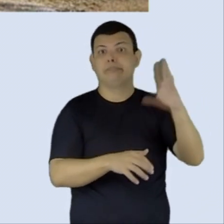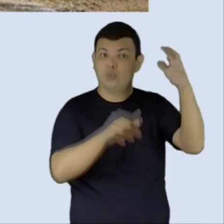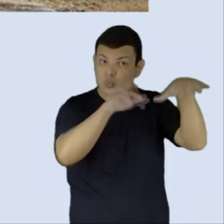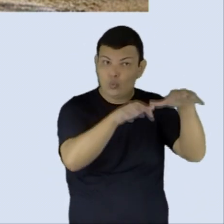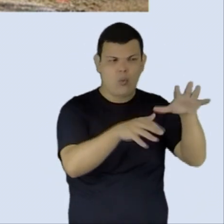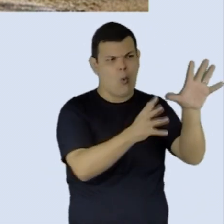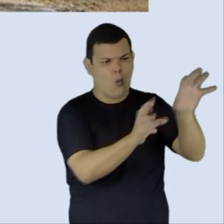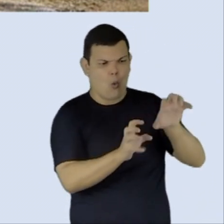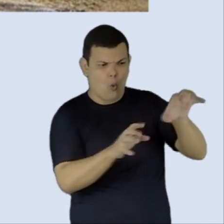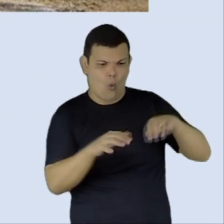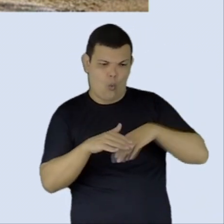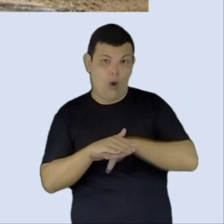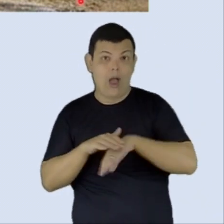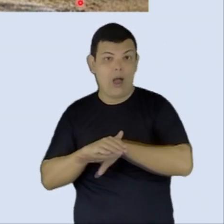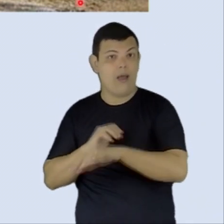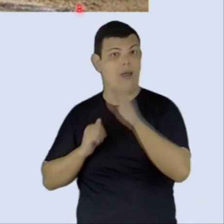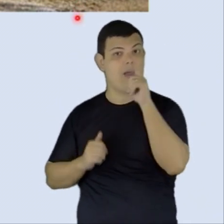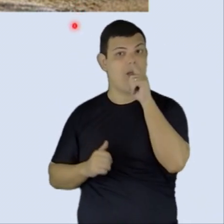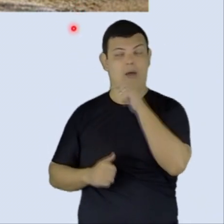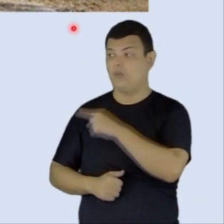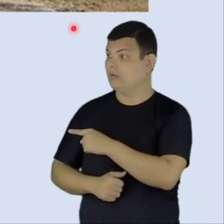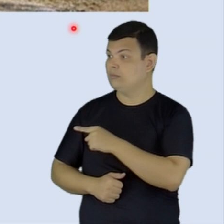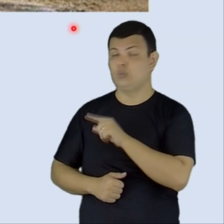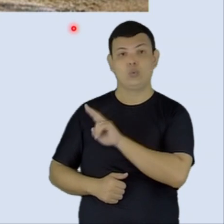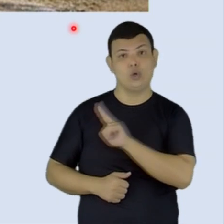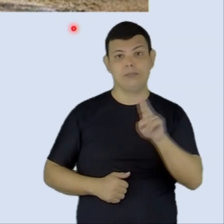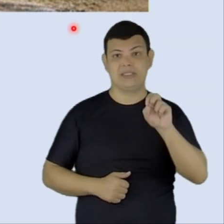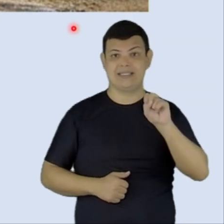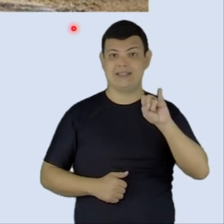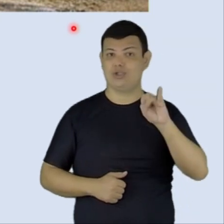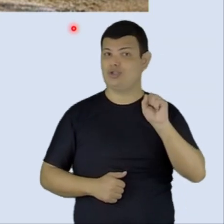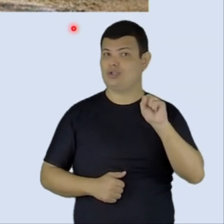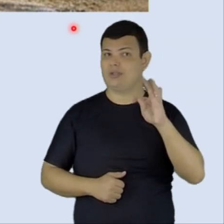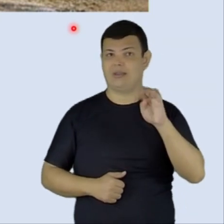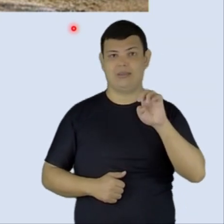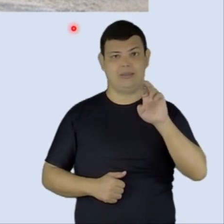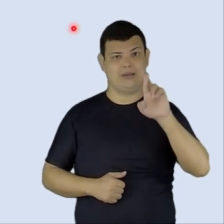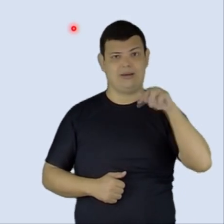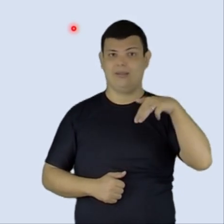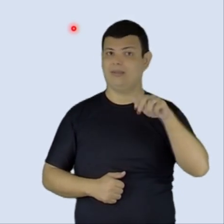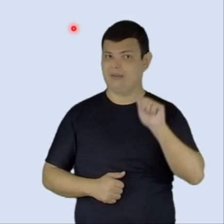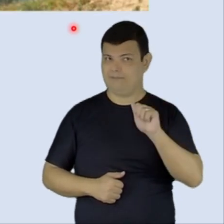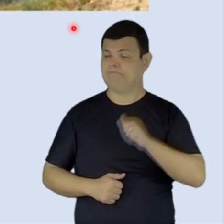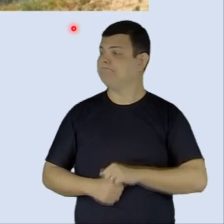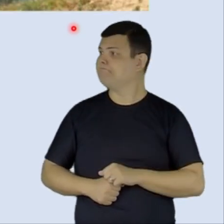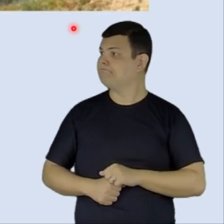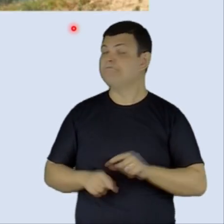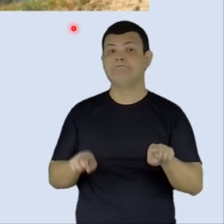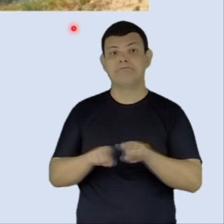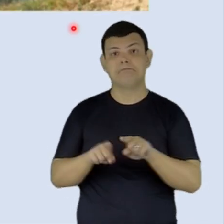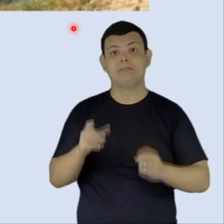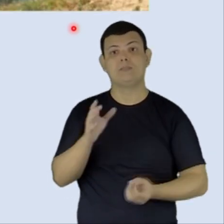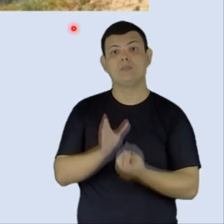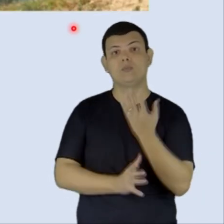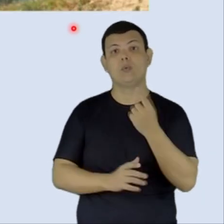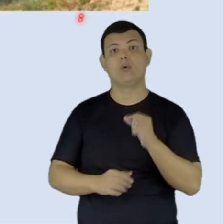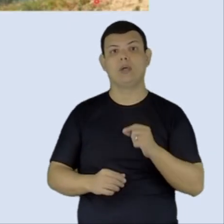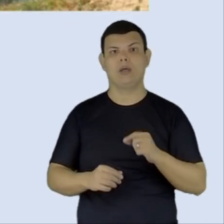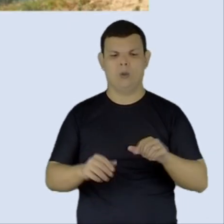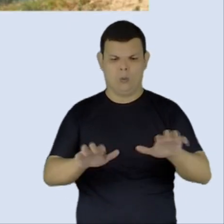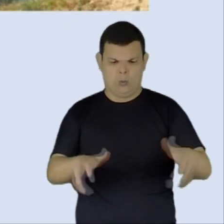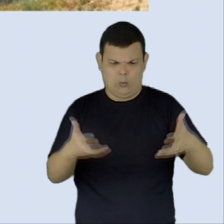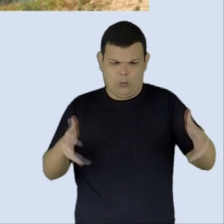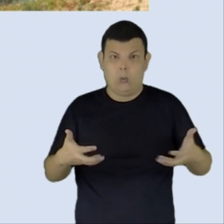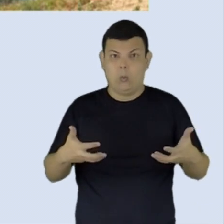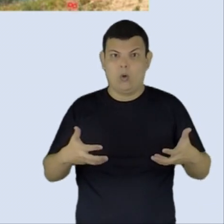chove. E esses reservatórios aqui, ó, são chamados de cisternas. Também foram criados, olha só, os açudes. Os açudes